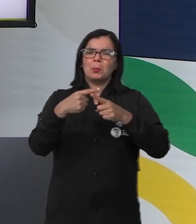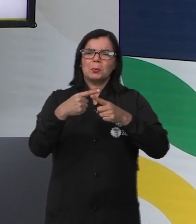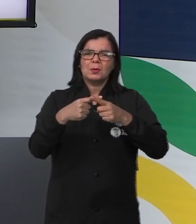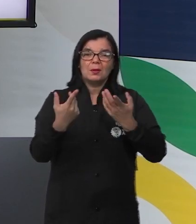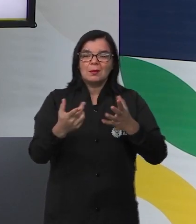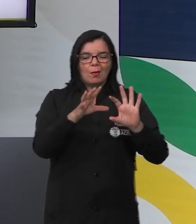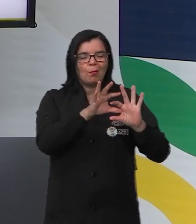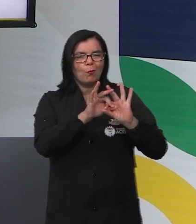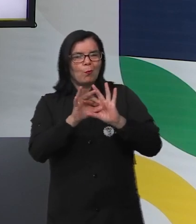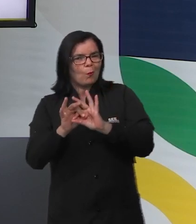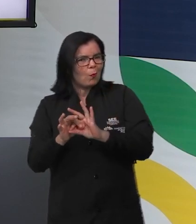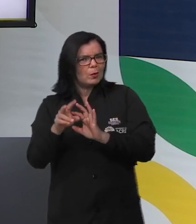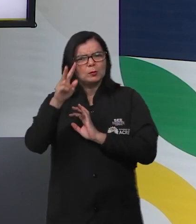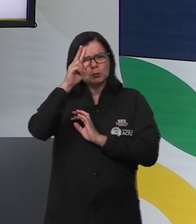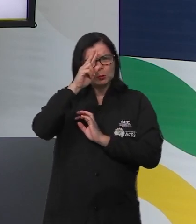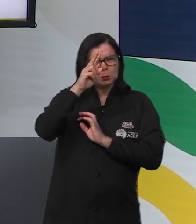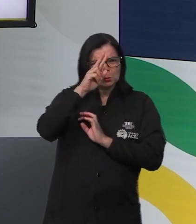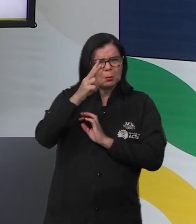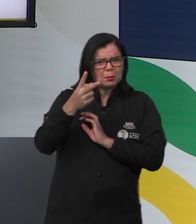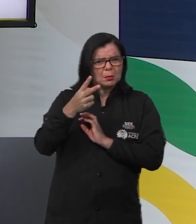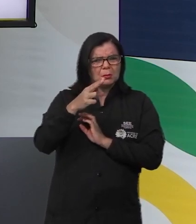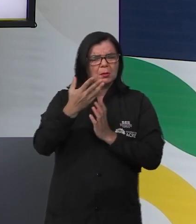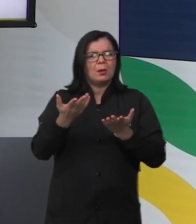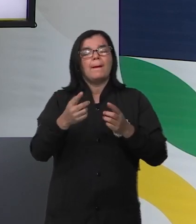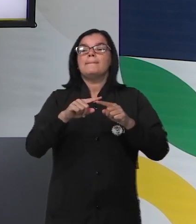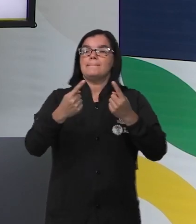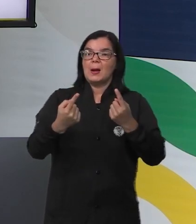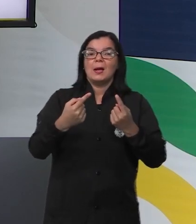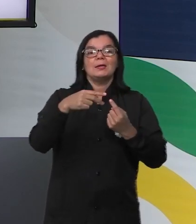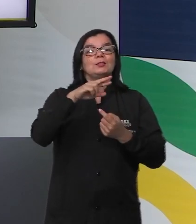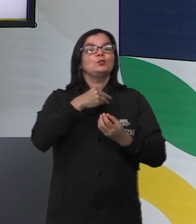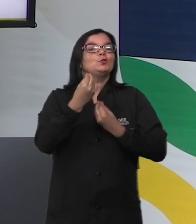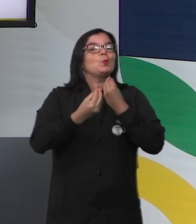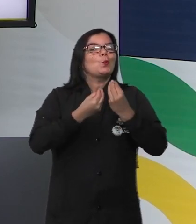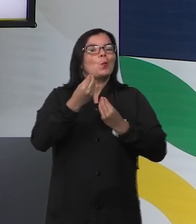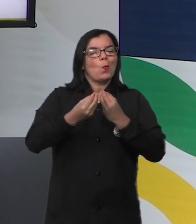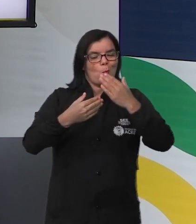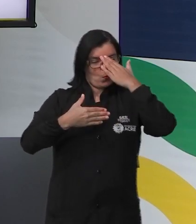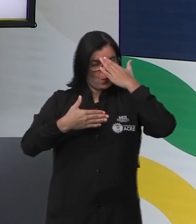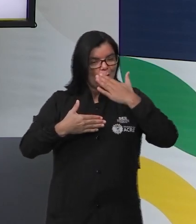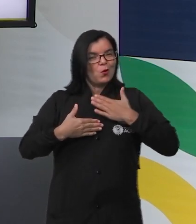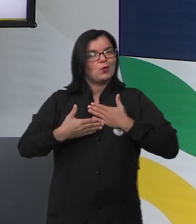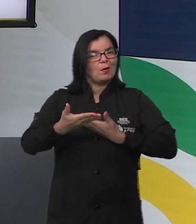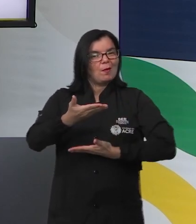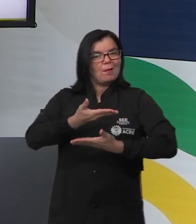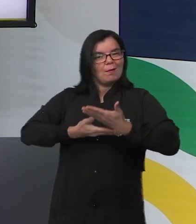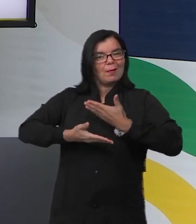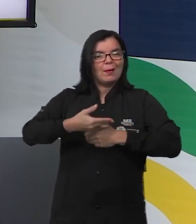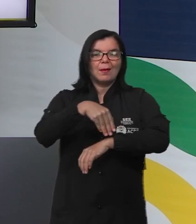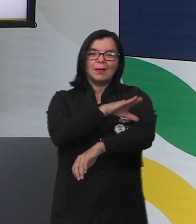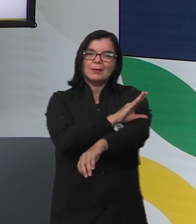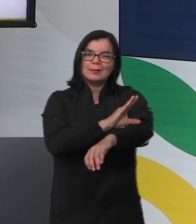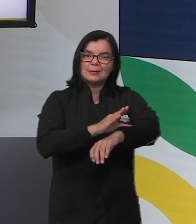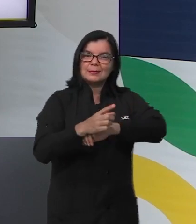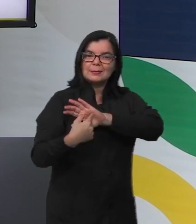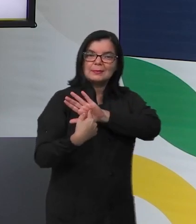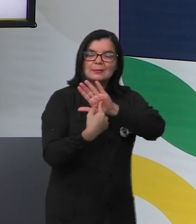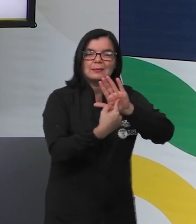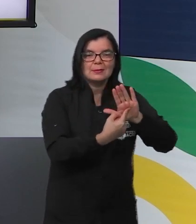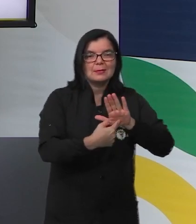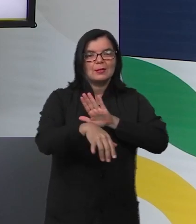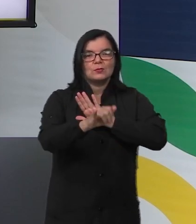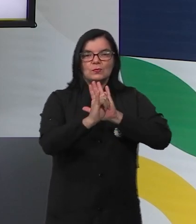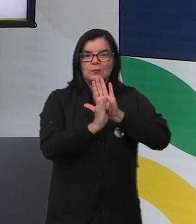seria contexto de história? É a história, mas é a história de como o corpo, em relação à sua cultura, manifesta a